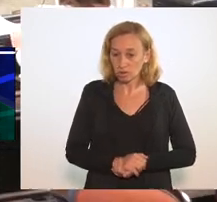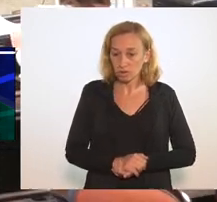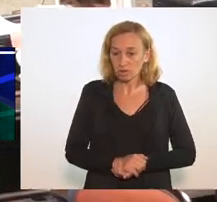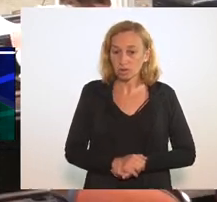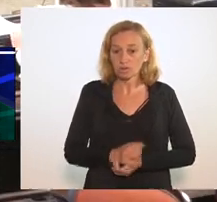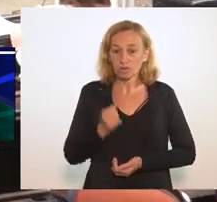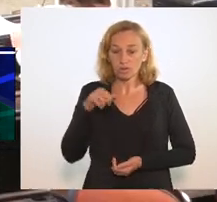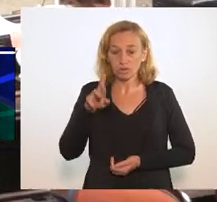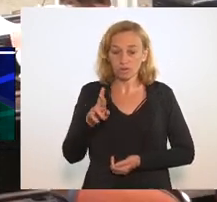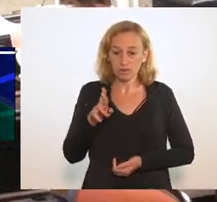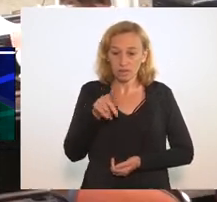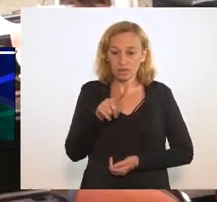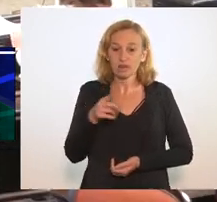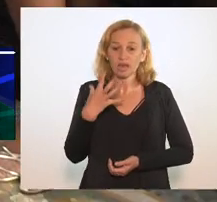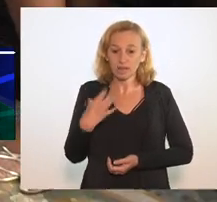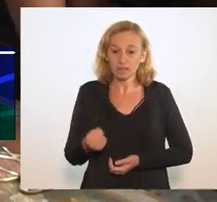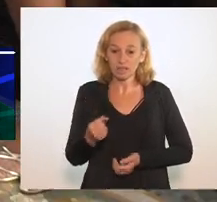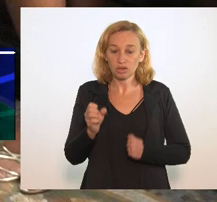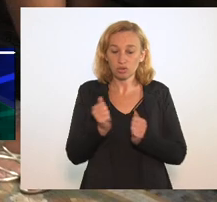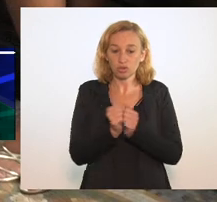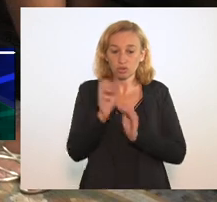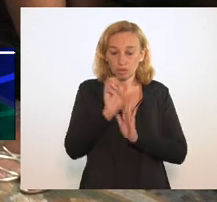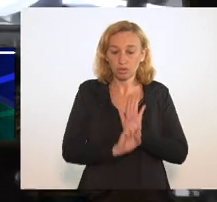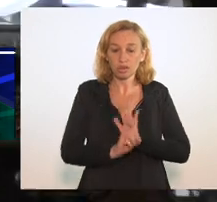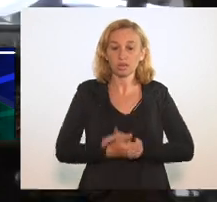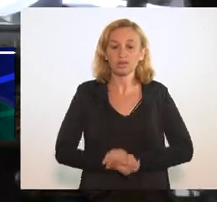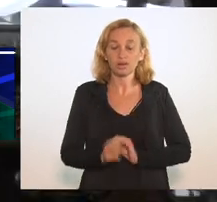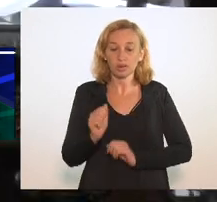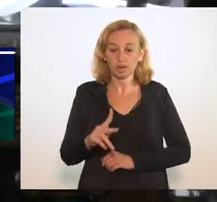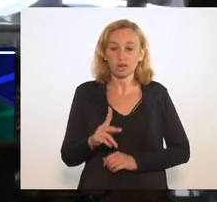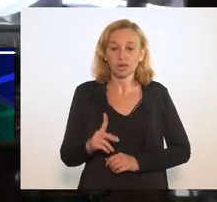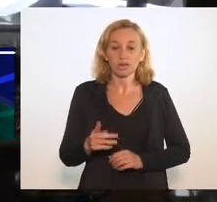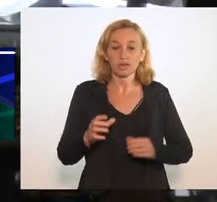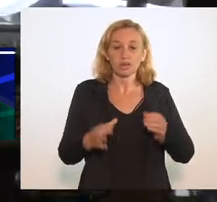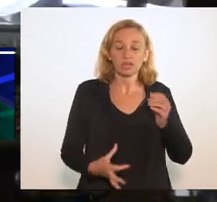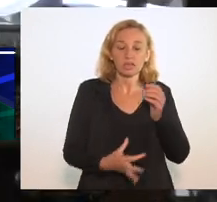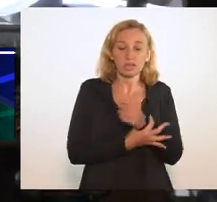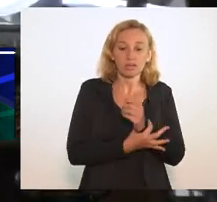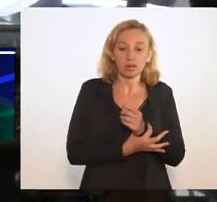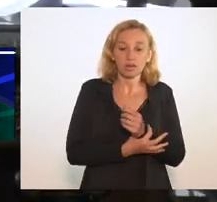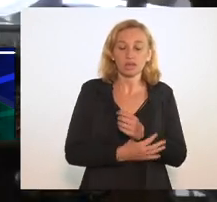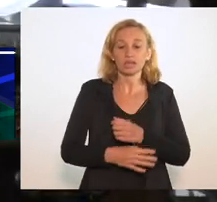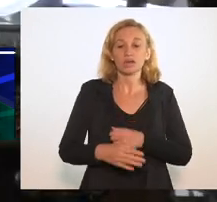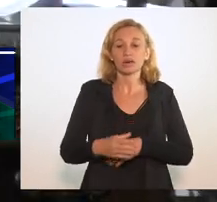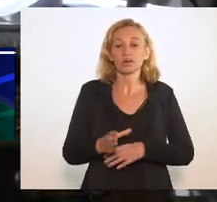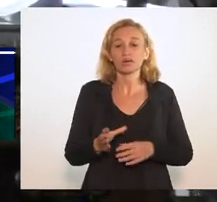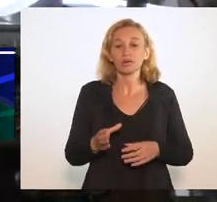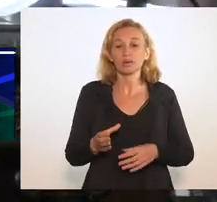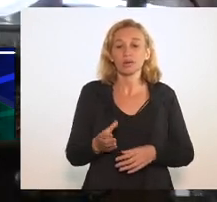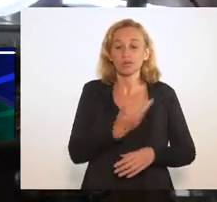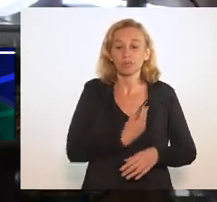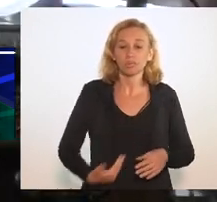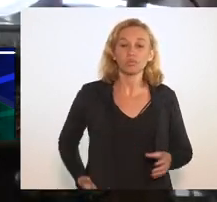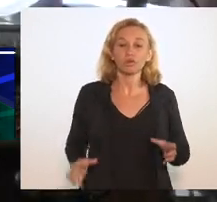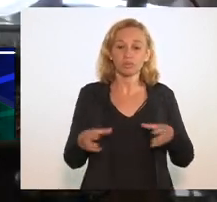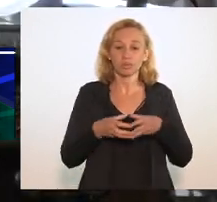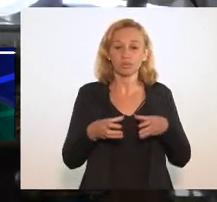Rosenberg Reis. Favorável com emendas. Ok. Pela Comissão de Segurança Pública, deputado Coronel